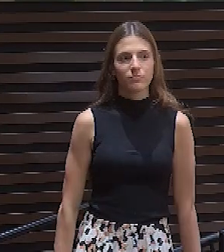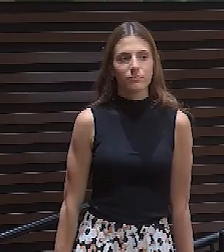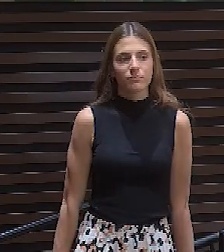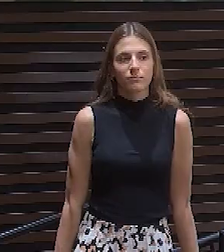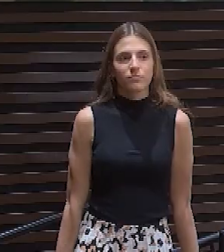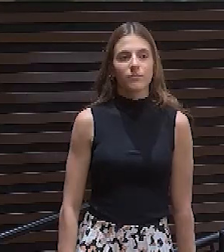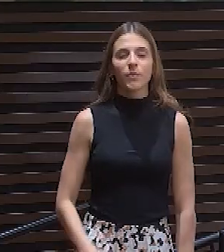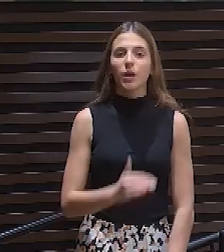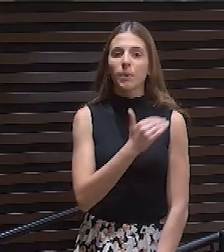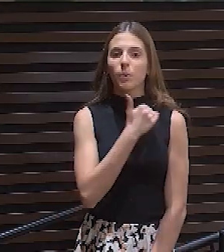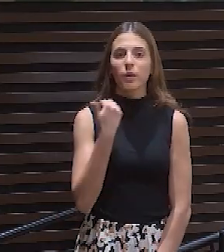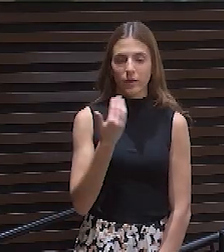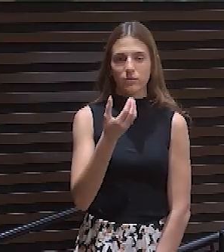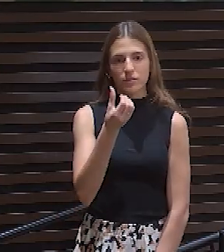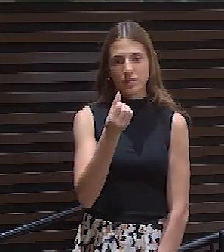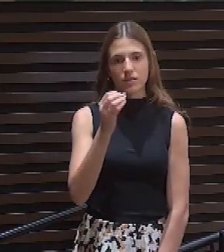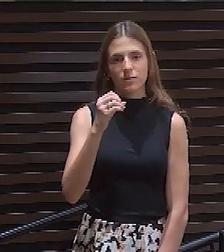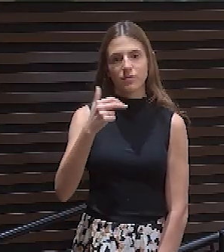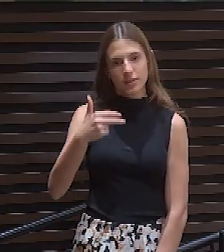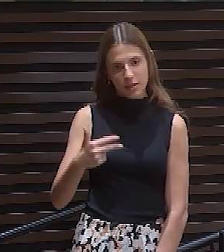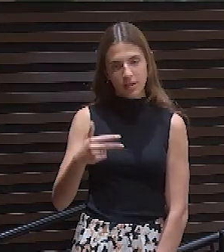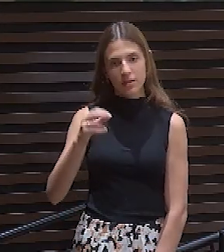Morreram 603,